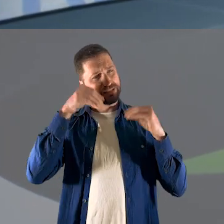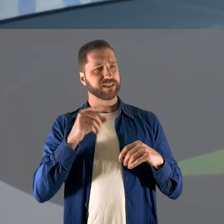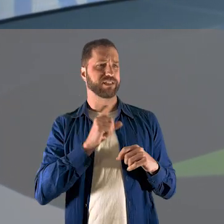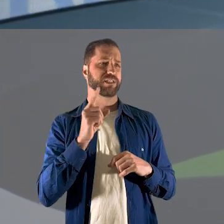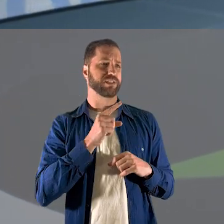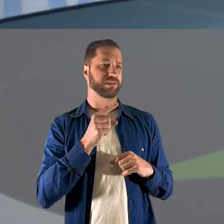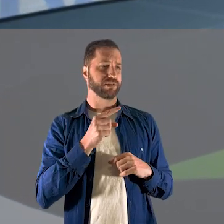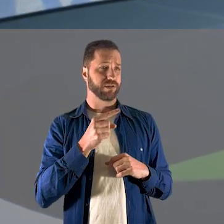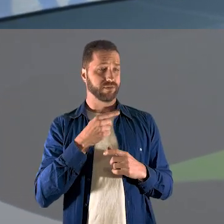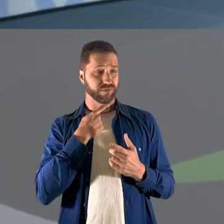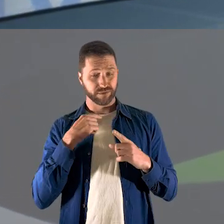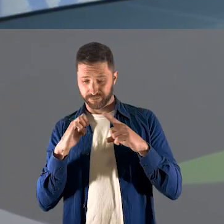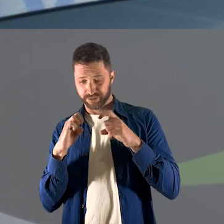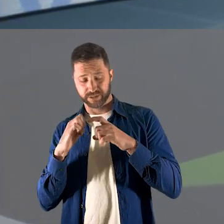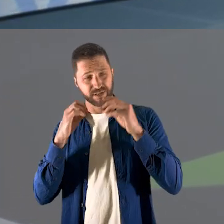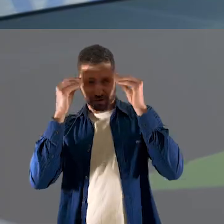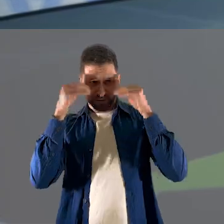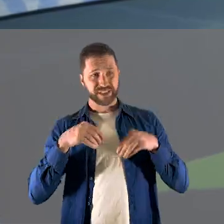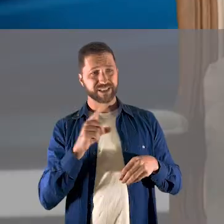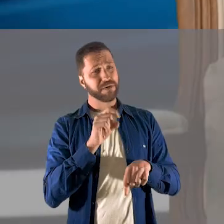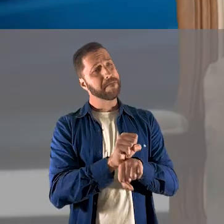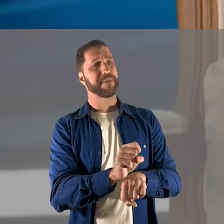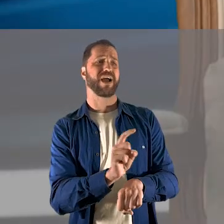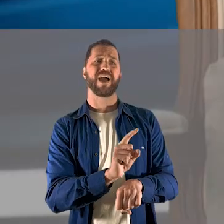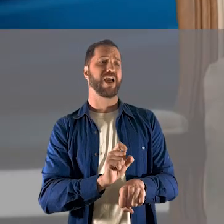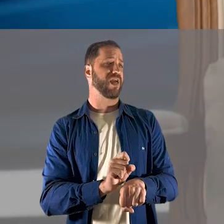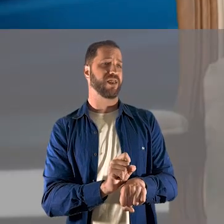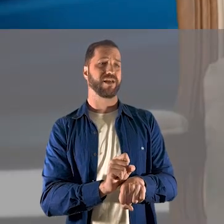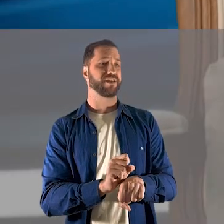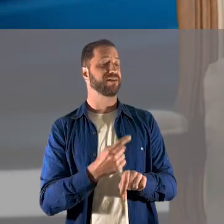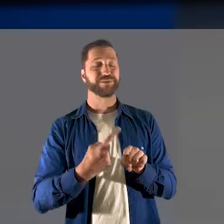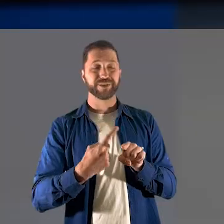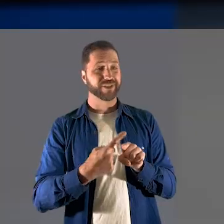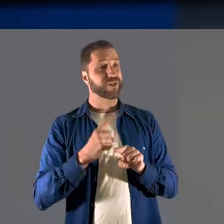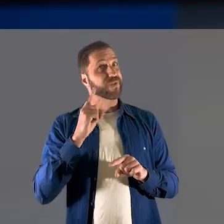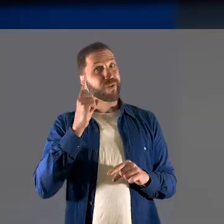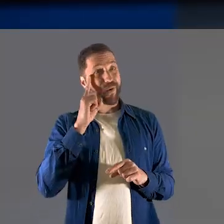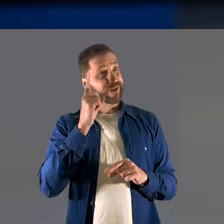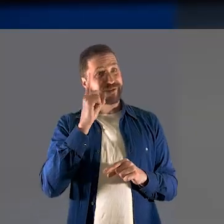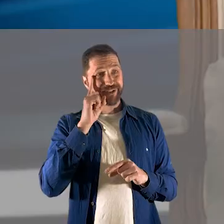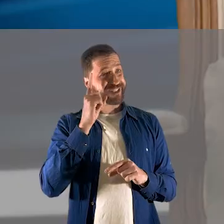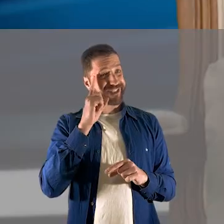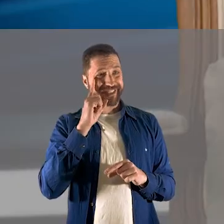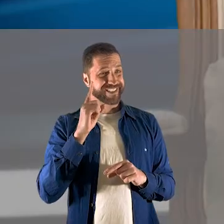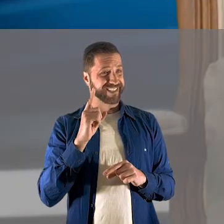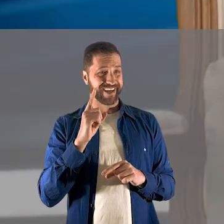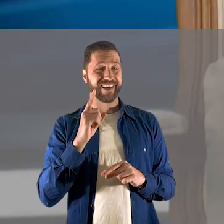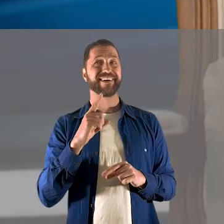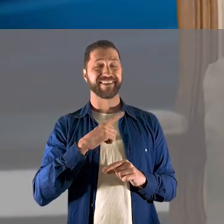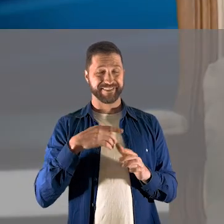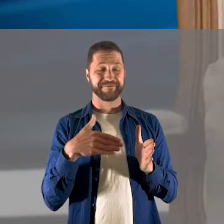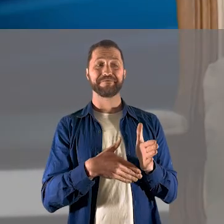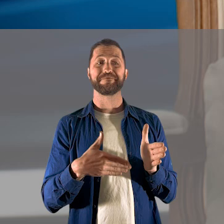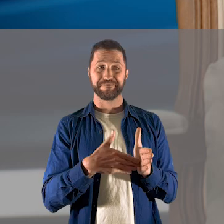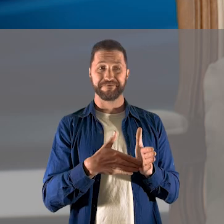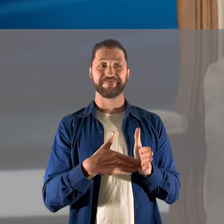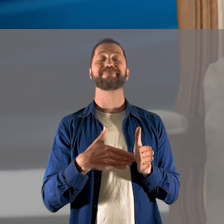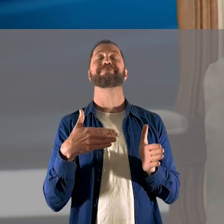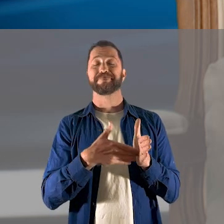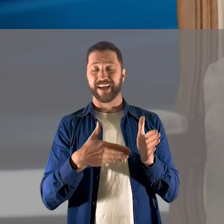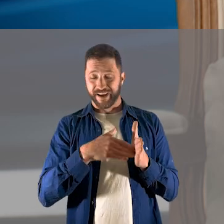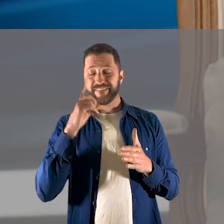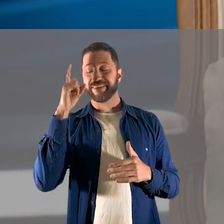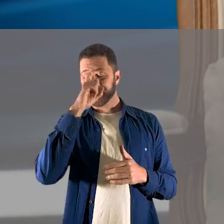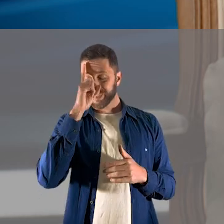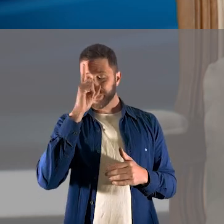eu acho que não desista de empreender porque isso é muito bacana não é isso porque todo dia a gente vai